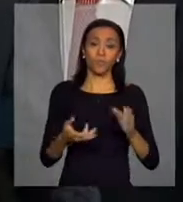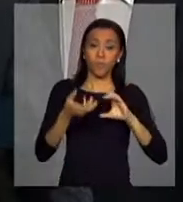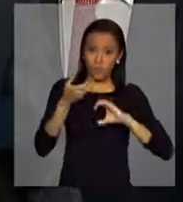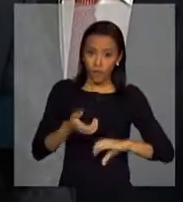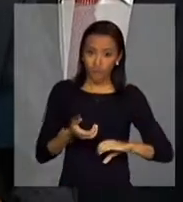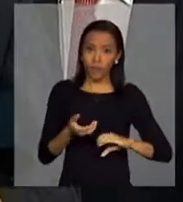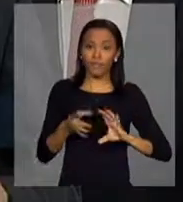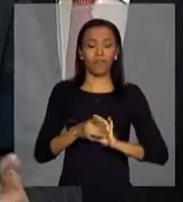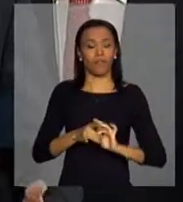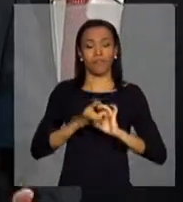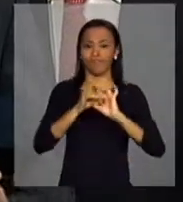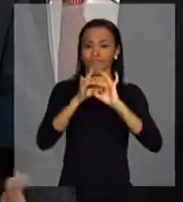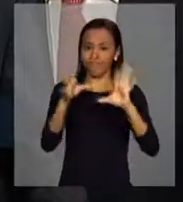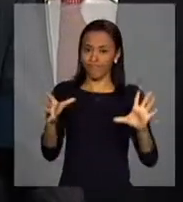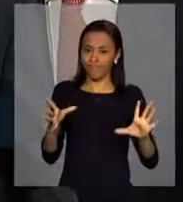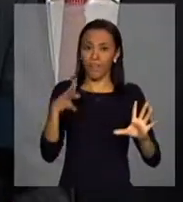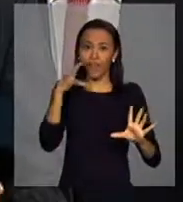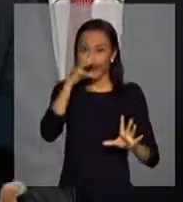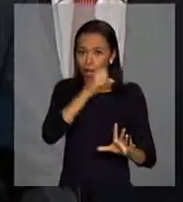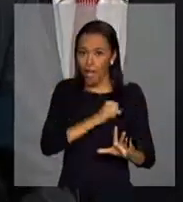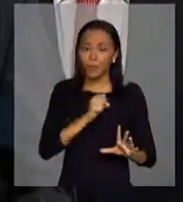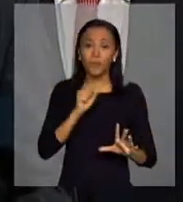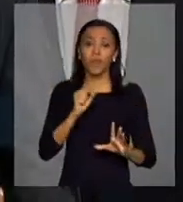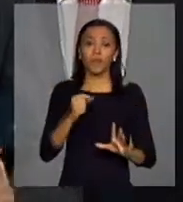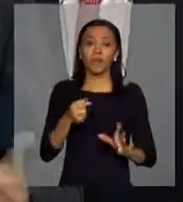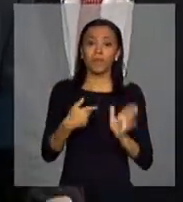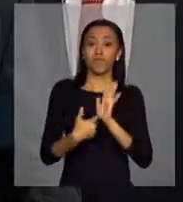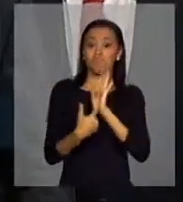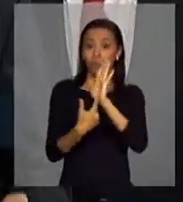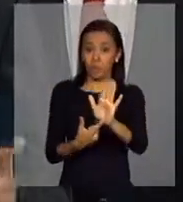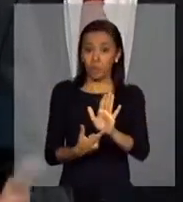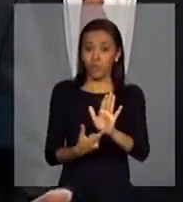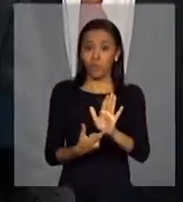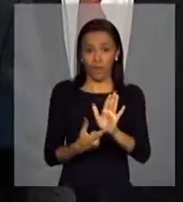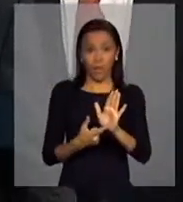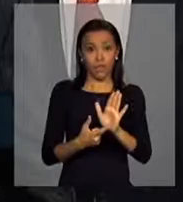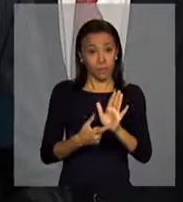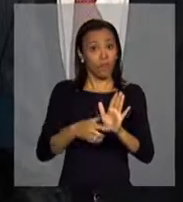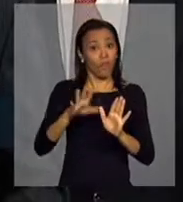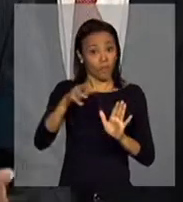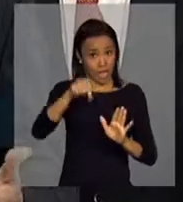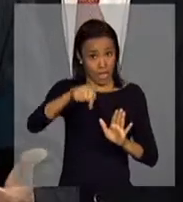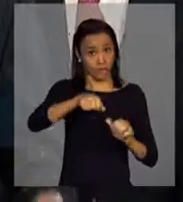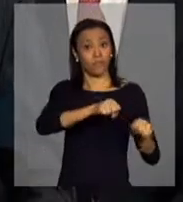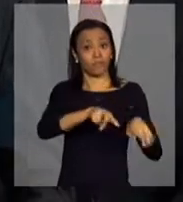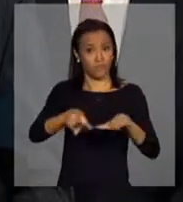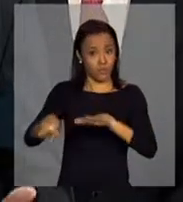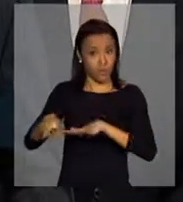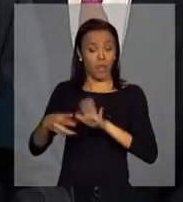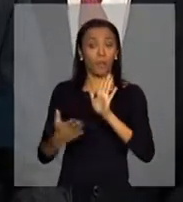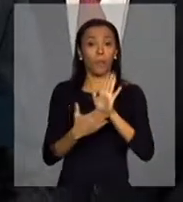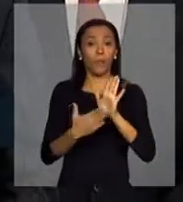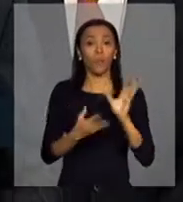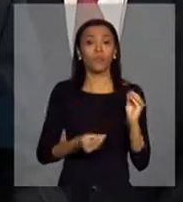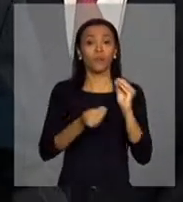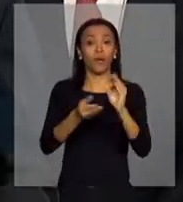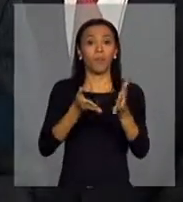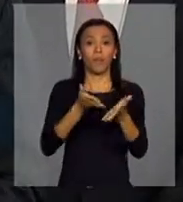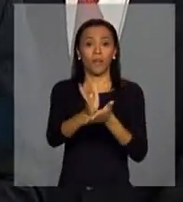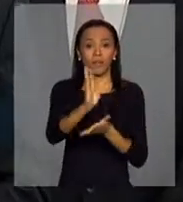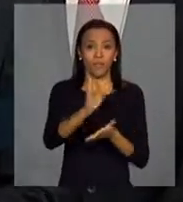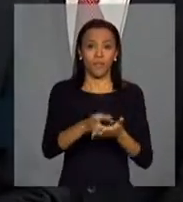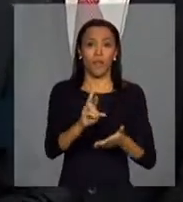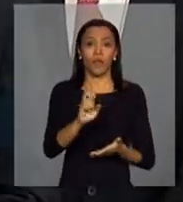à disposição para rapidamente apresentar, provavelmente ainda esta semana, a proposta de regulamentação